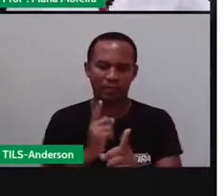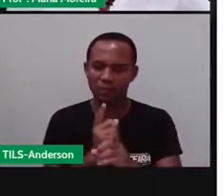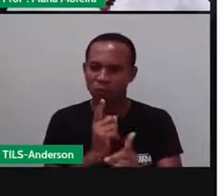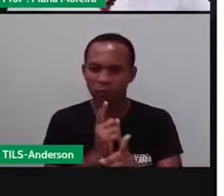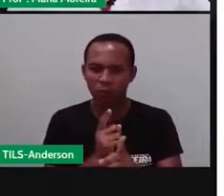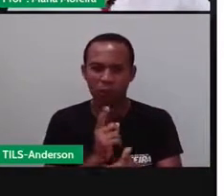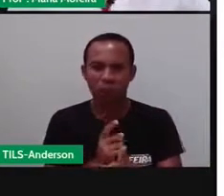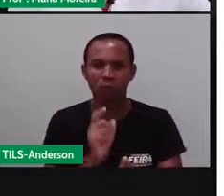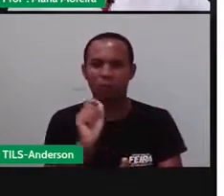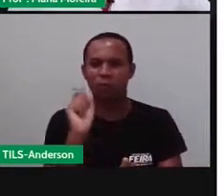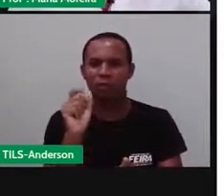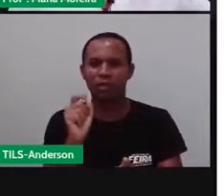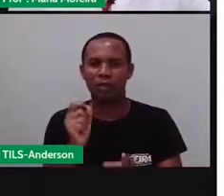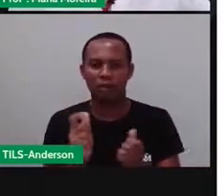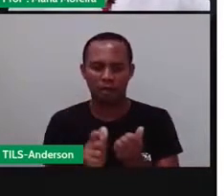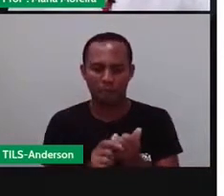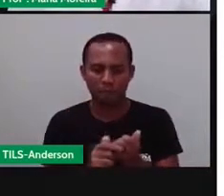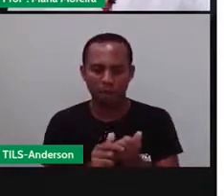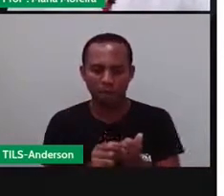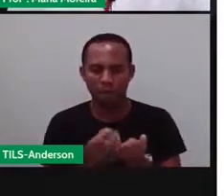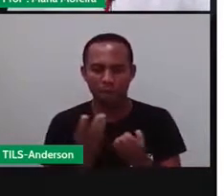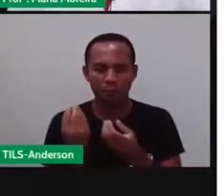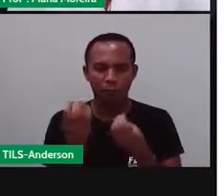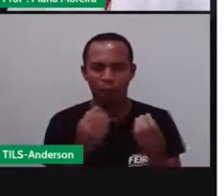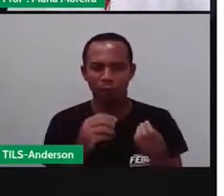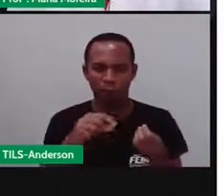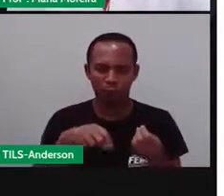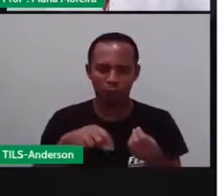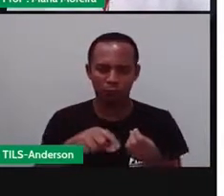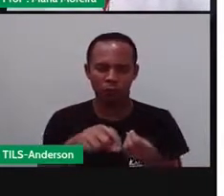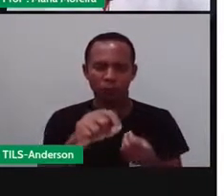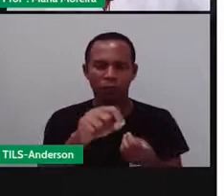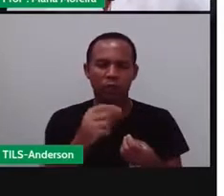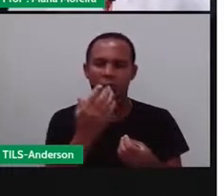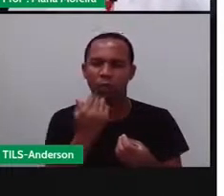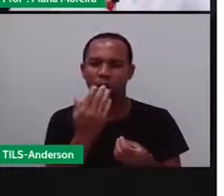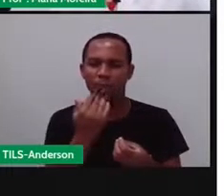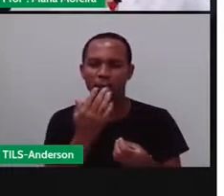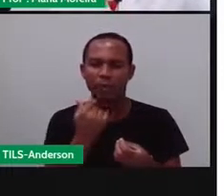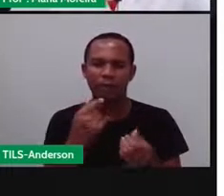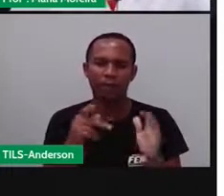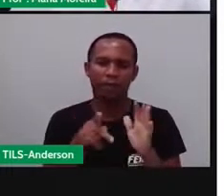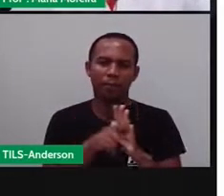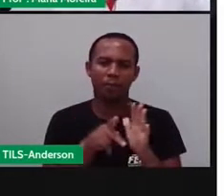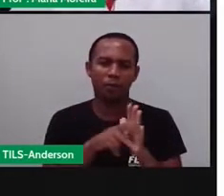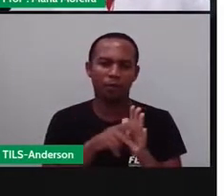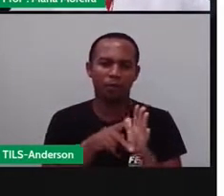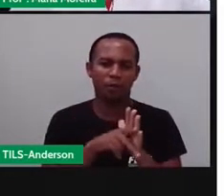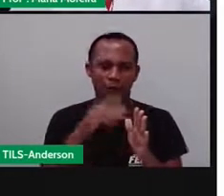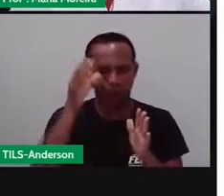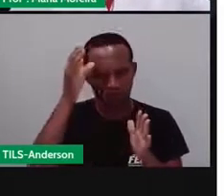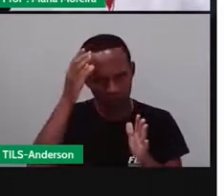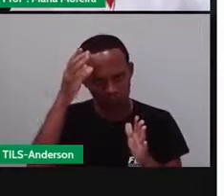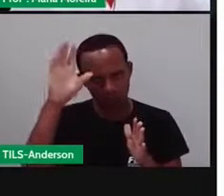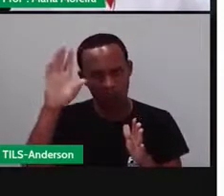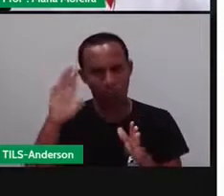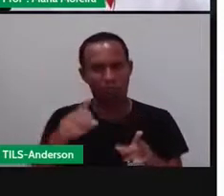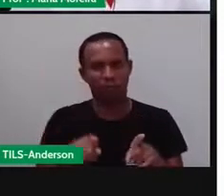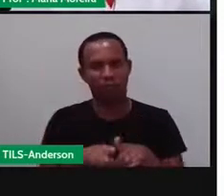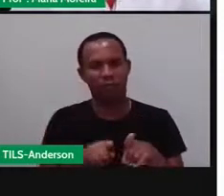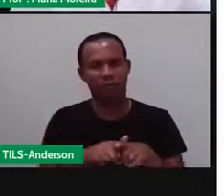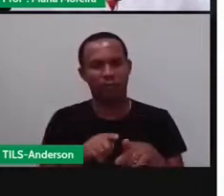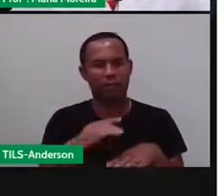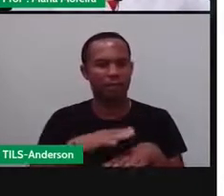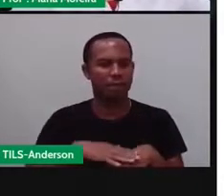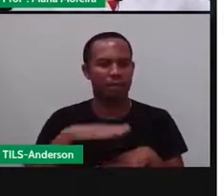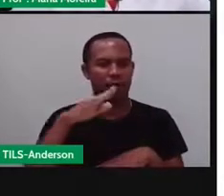essa plantação de trigo e sim de milho, né? O milho é um alimento presente em muitas culturas e civilizações, e um dos